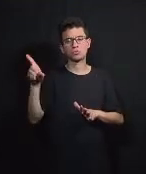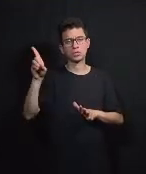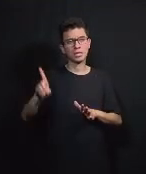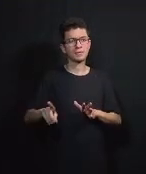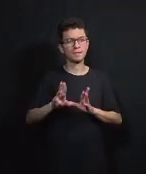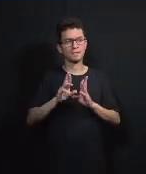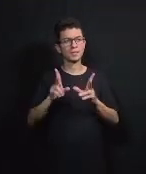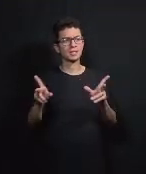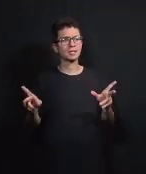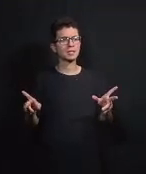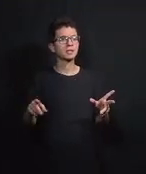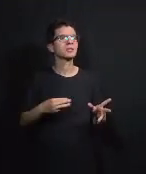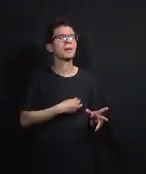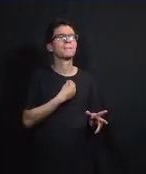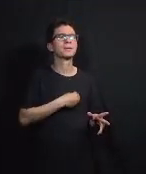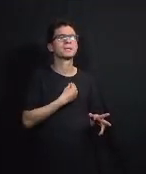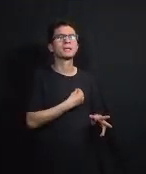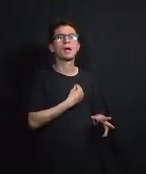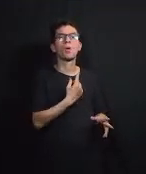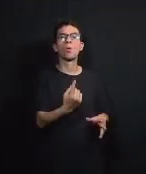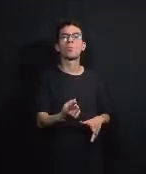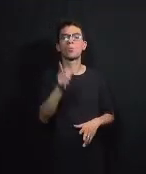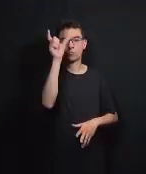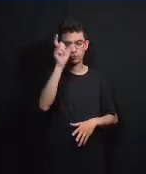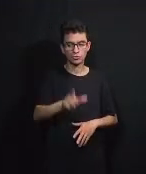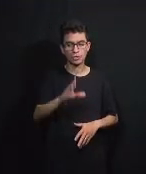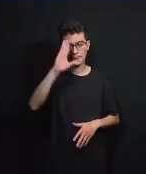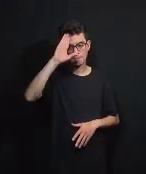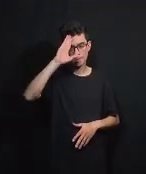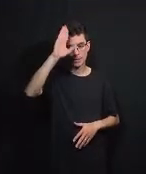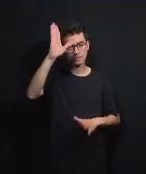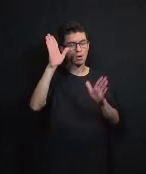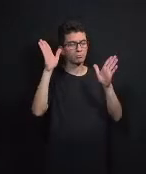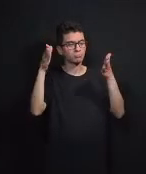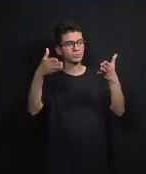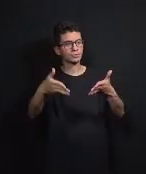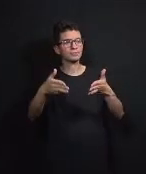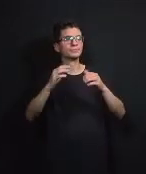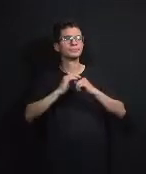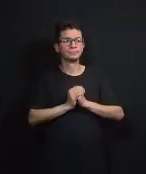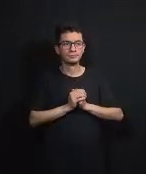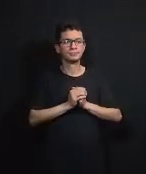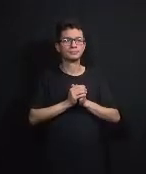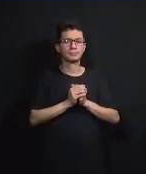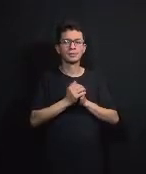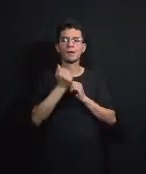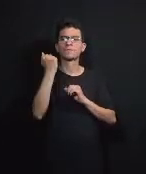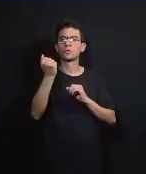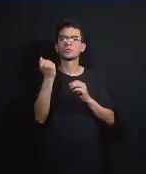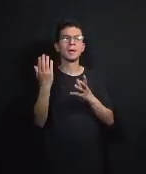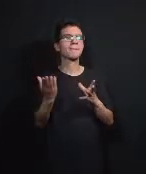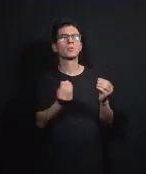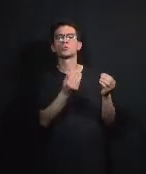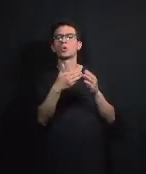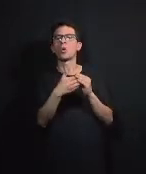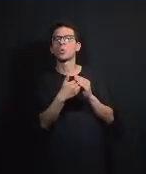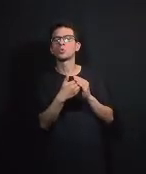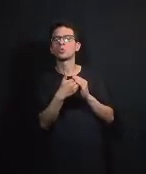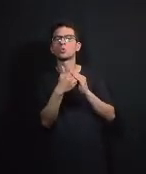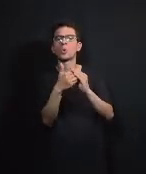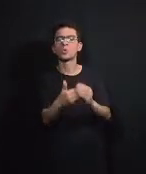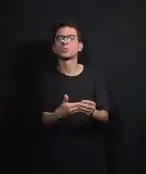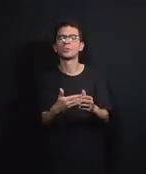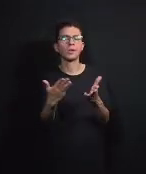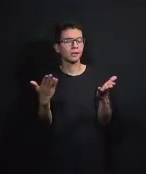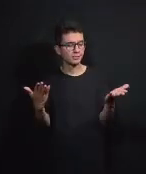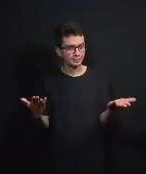é marcado pela presença de uma figura central que tem grande força, que conduz,